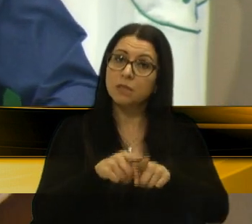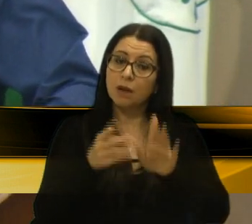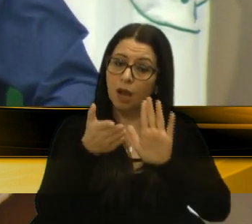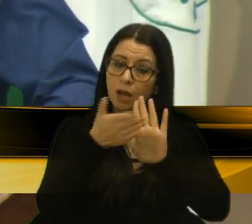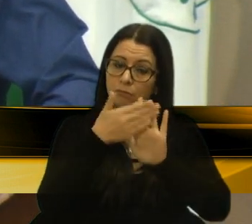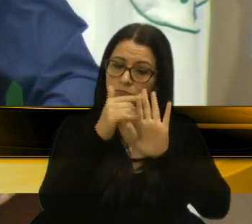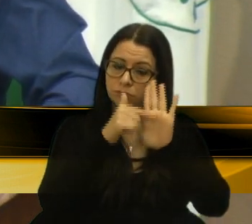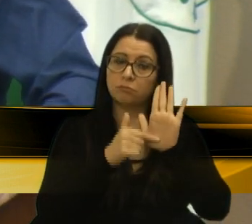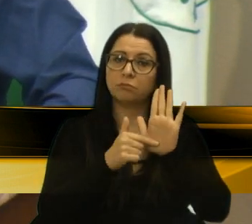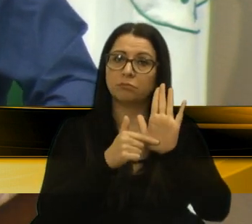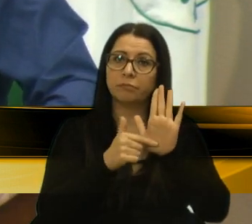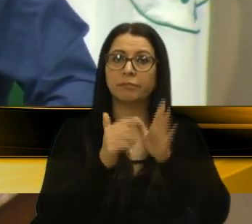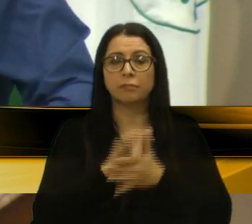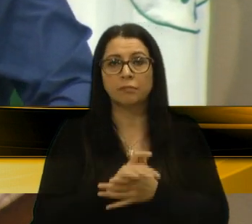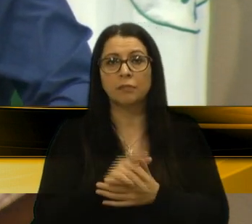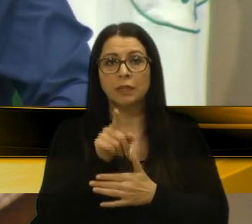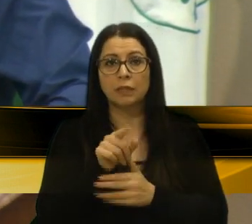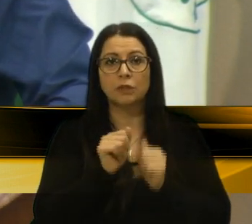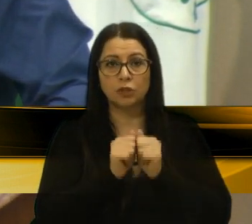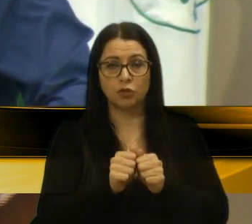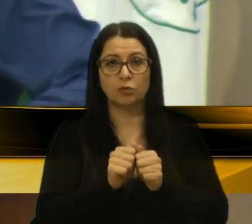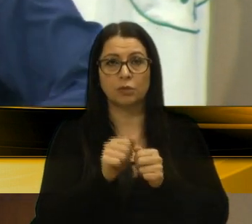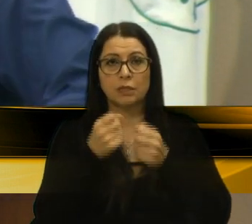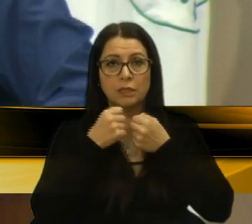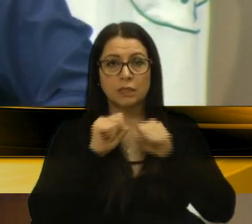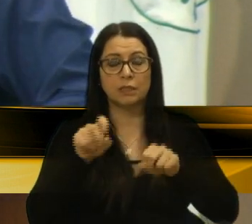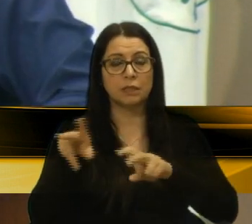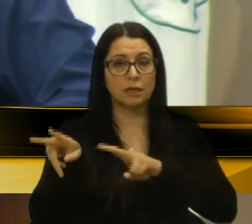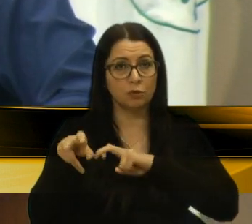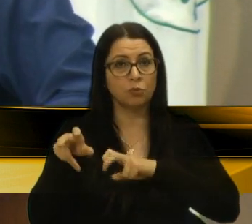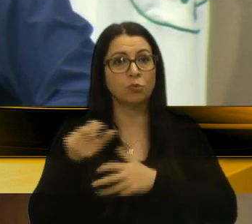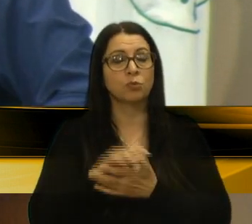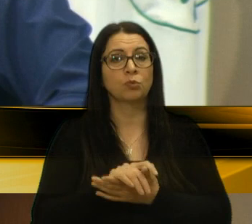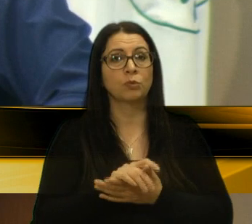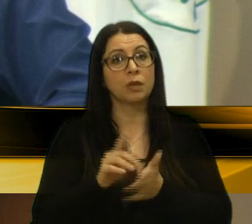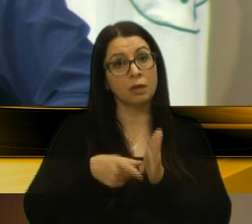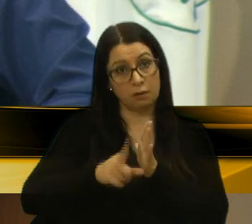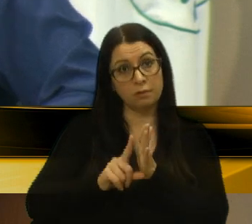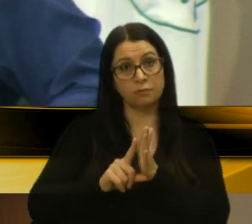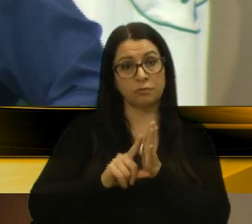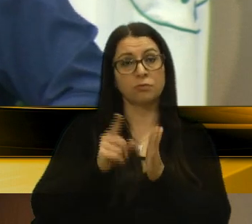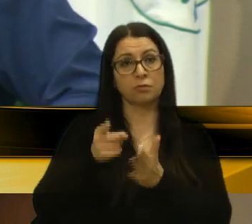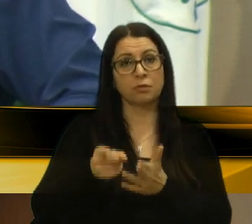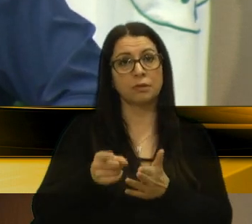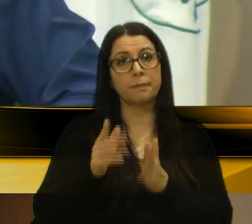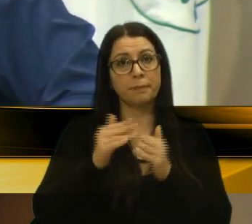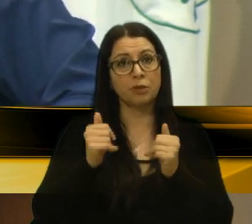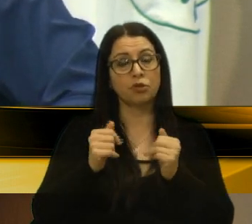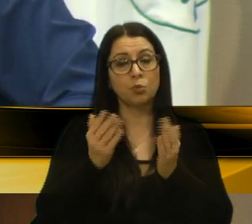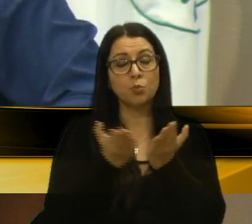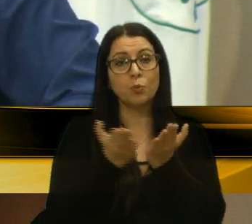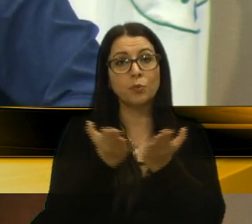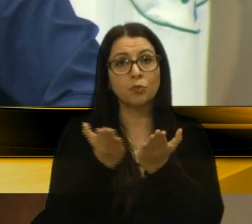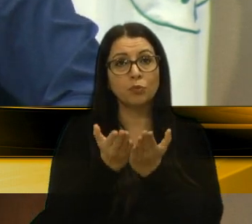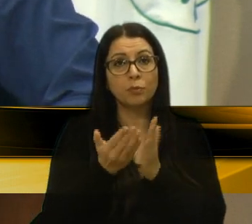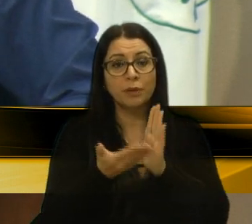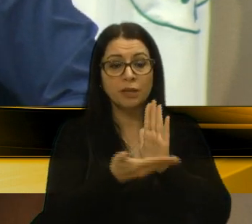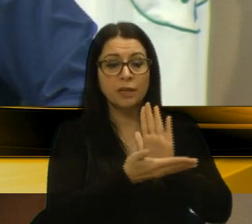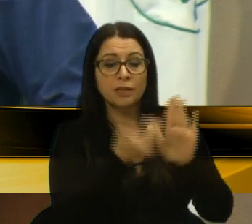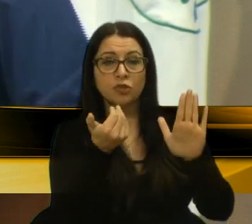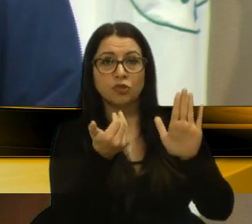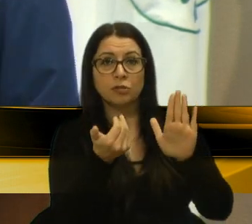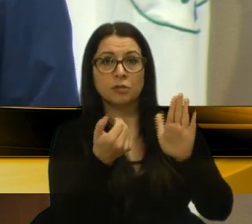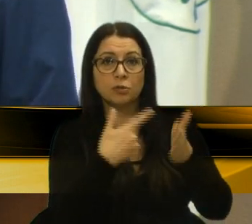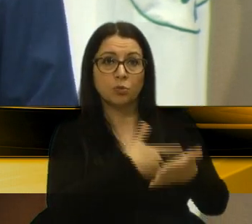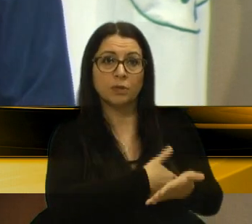pautas. Ele, através da Secretaria da Agricultura, antes disso, pediu um estudo para a retirada do